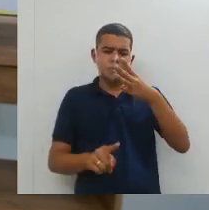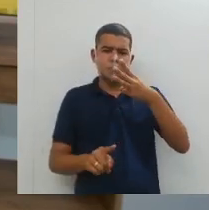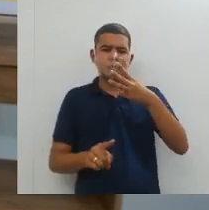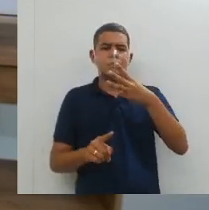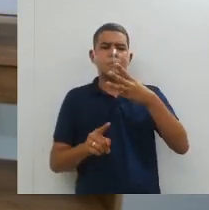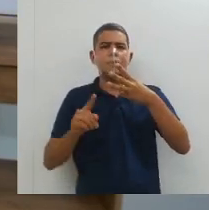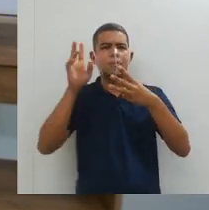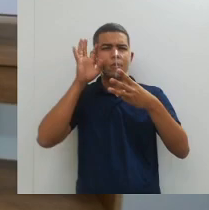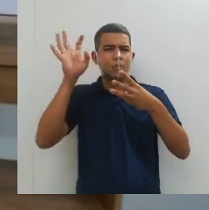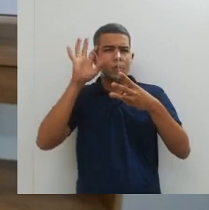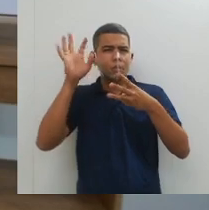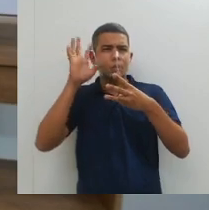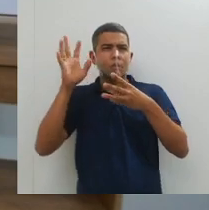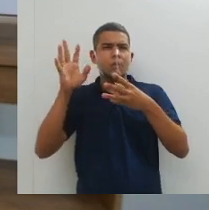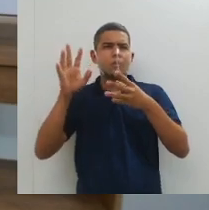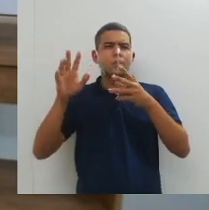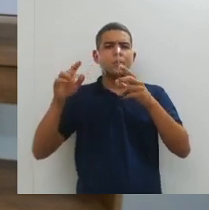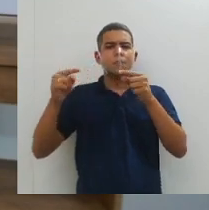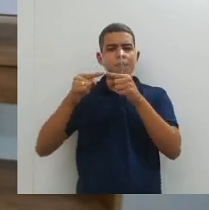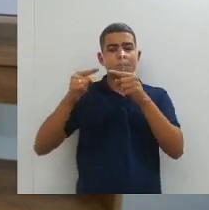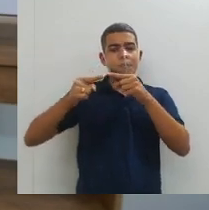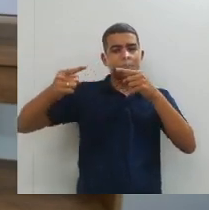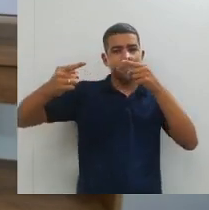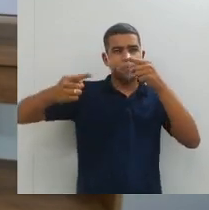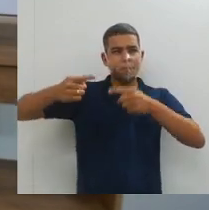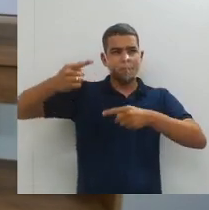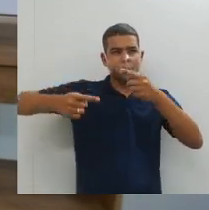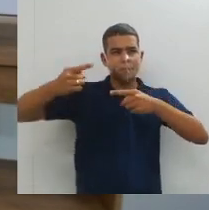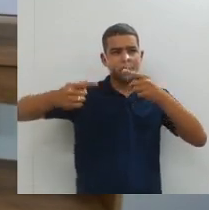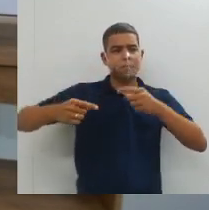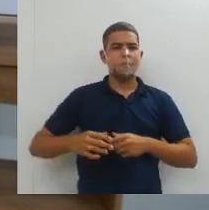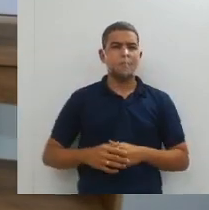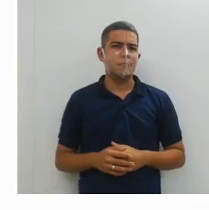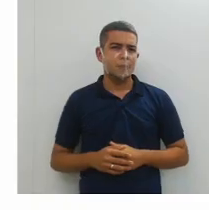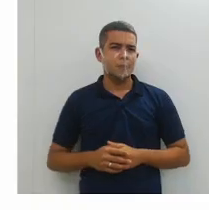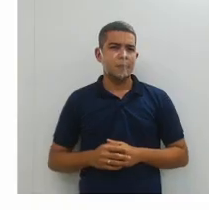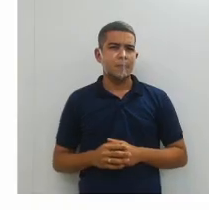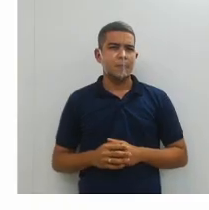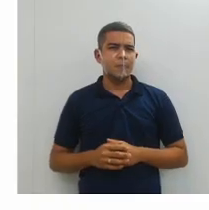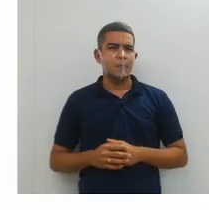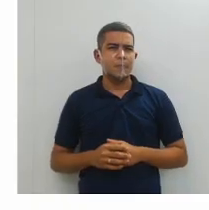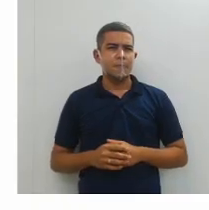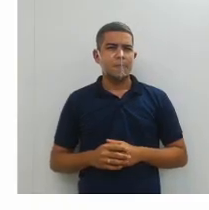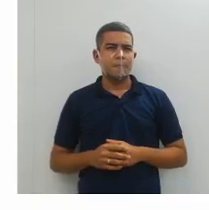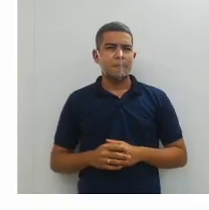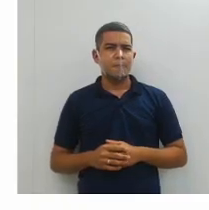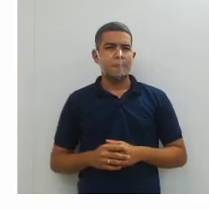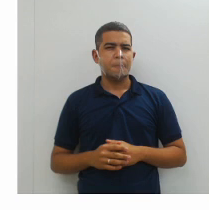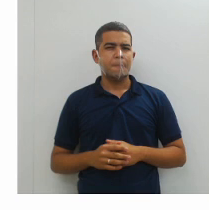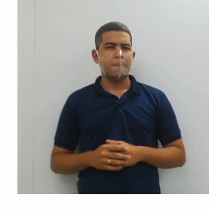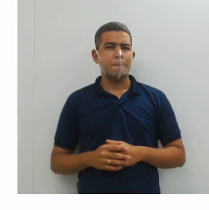pensadores no campo da política, tá certo? Então, observe aqui.